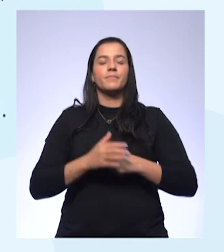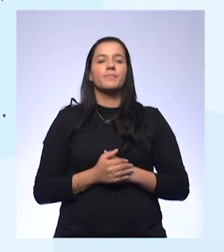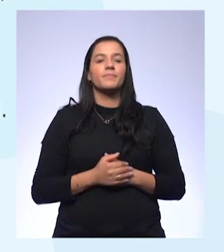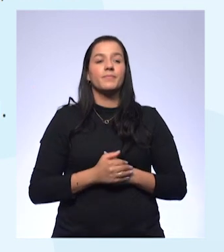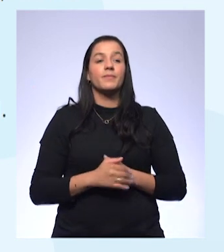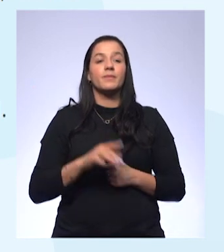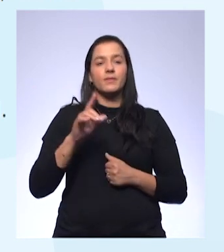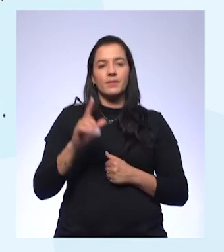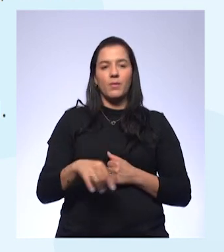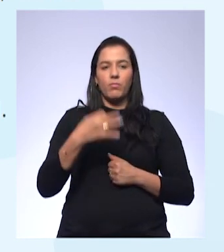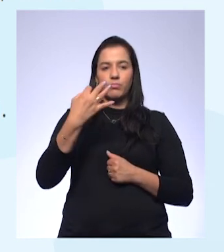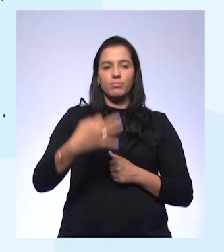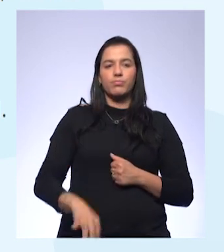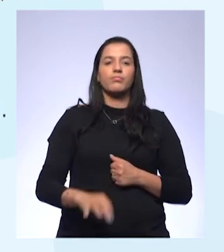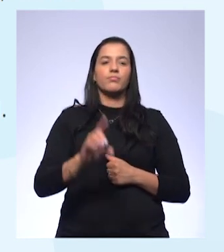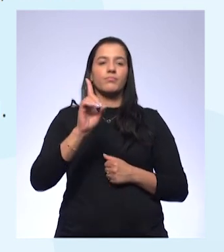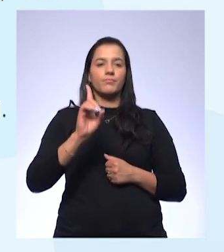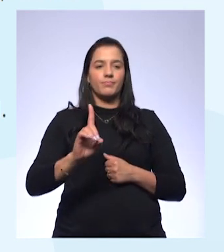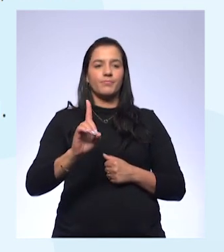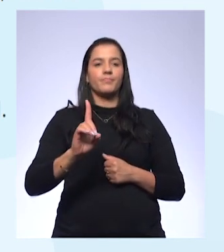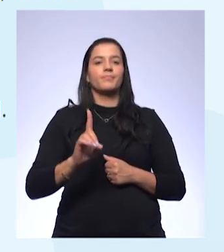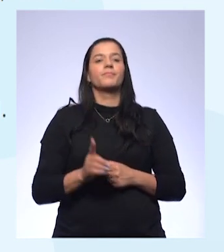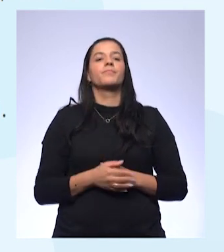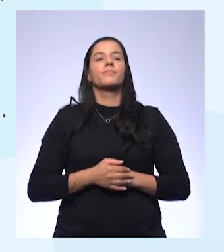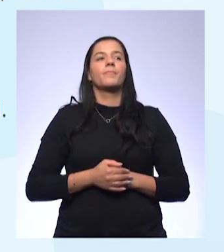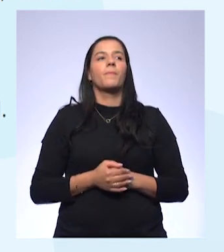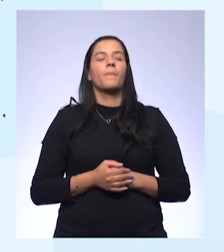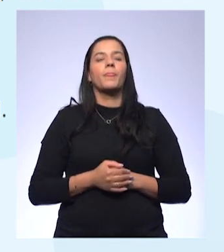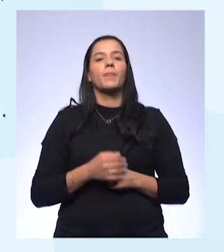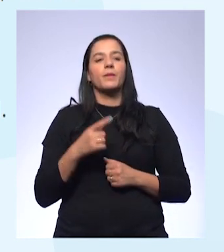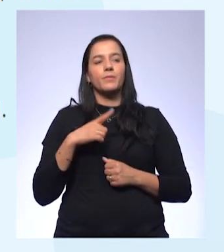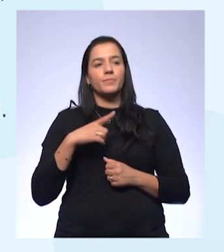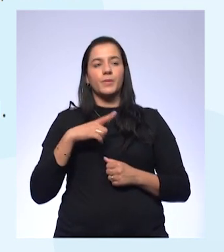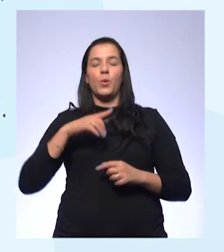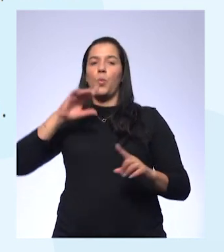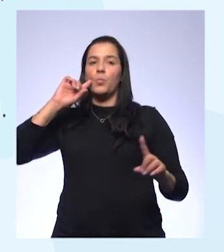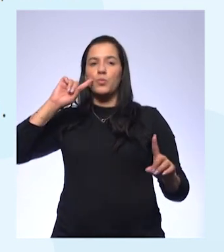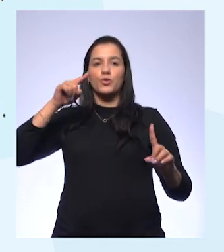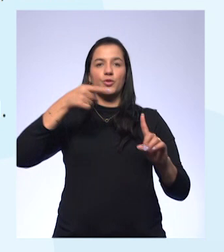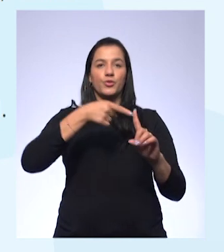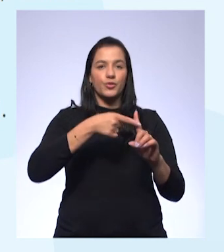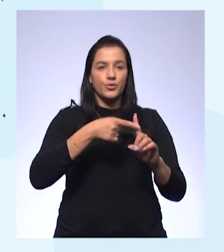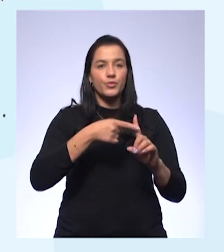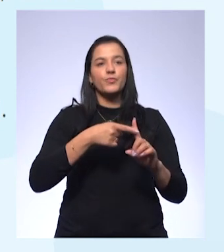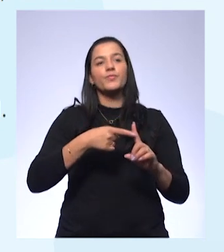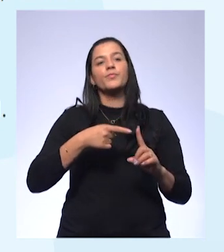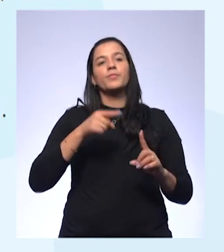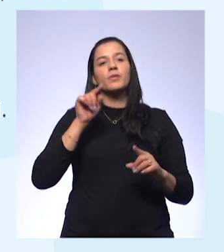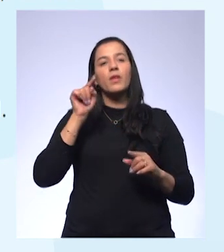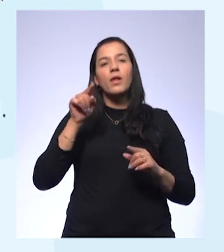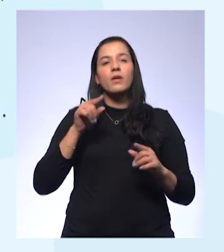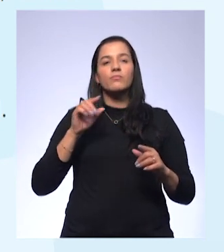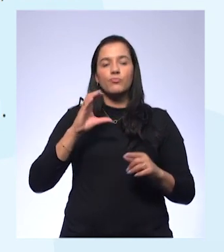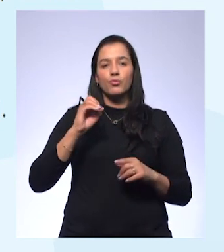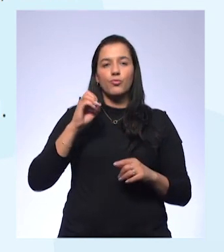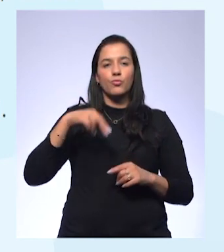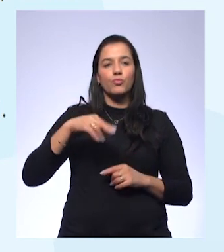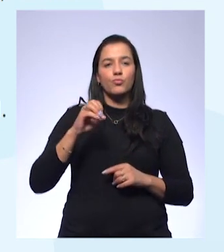a alternativa correta é a alternativa D, né? Um dos objetivos da Operação Condor era,